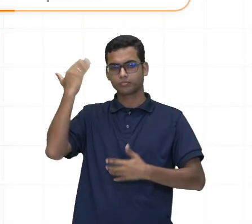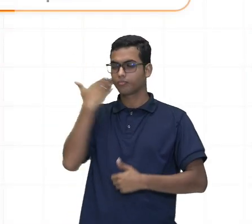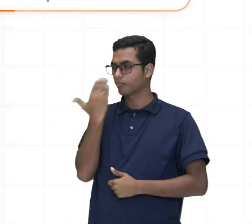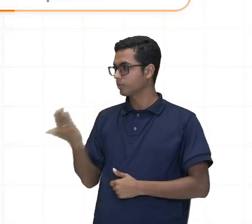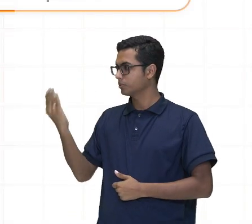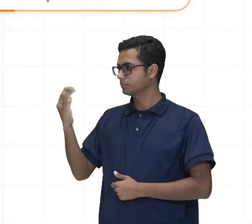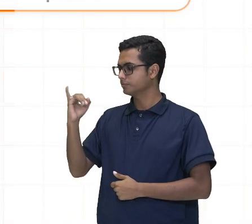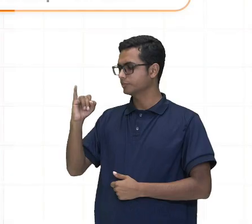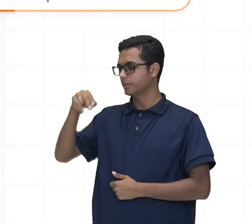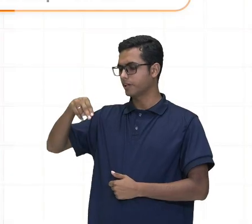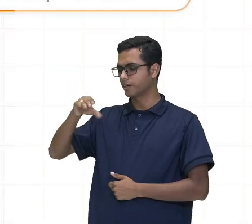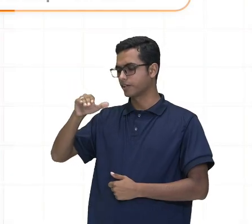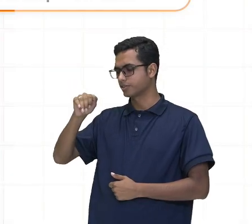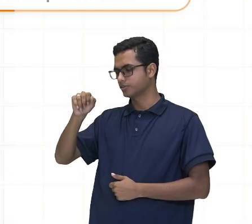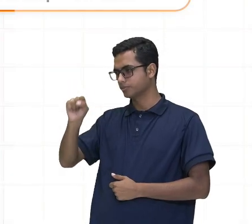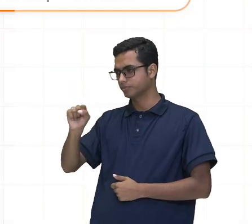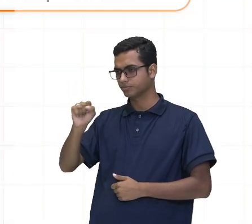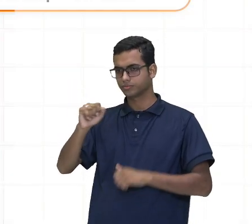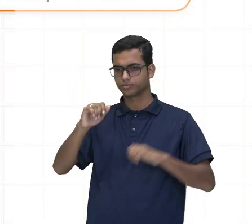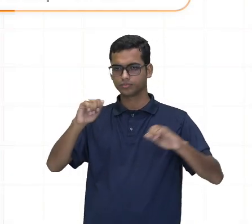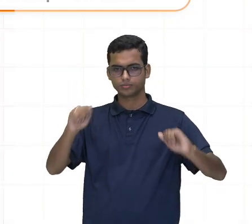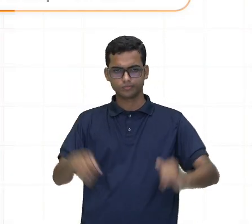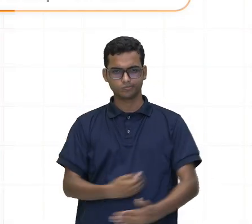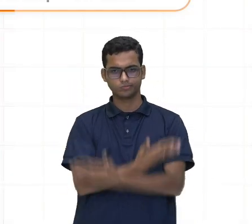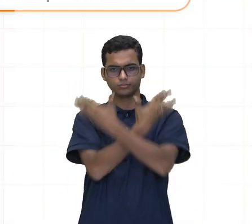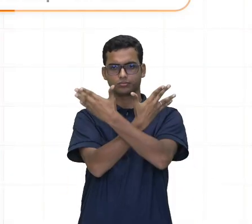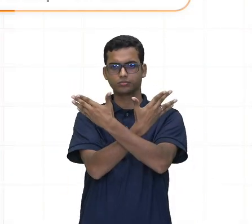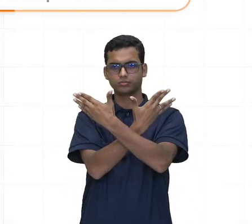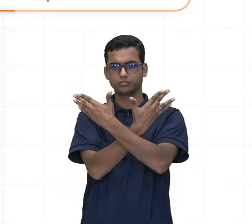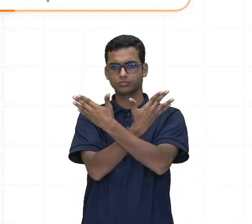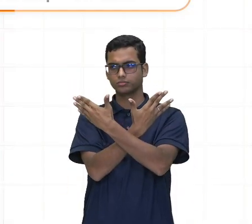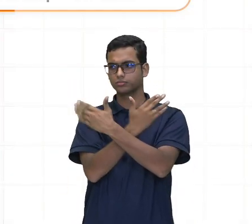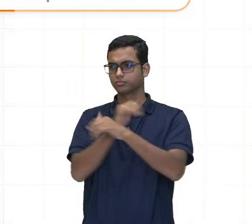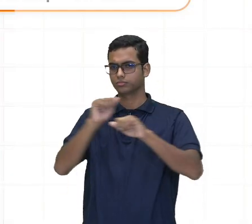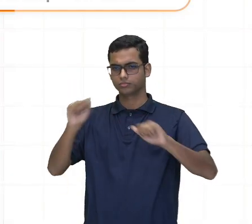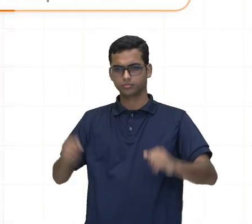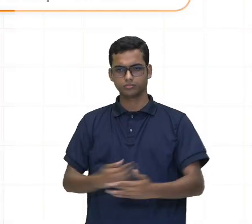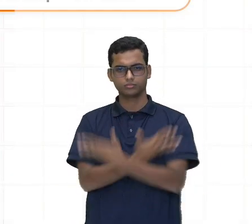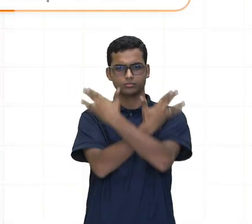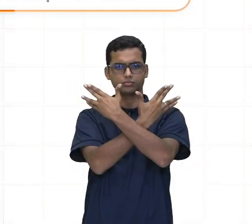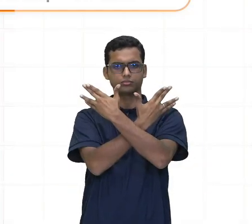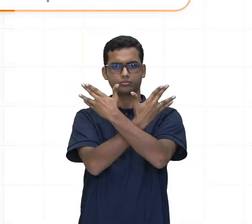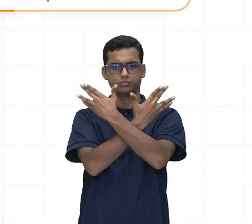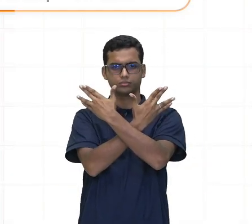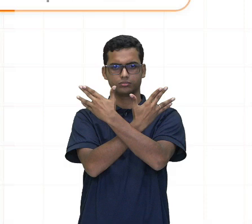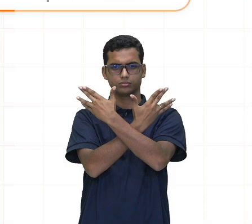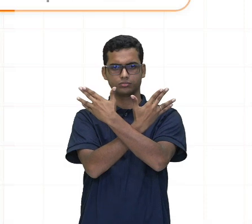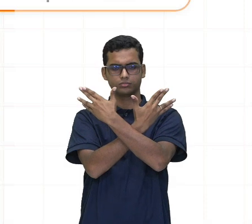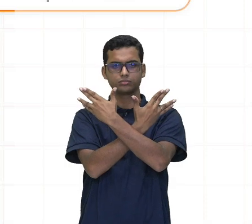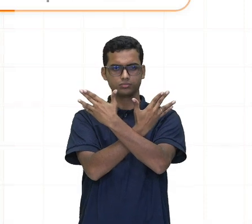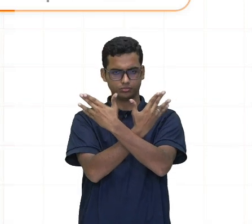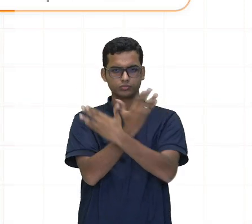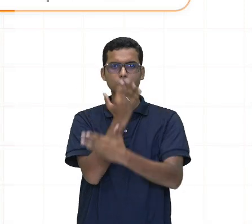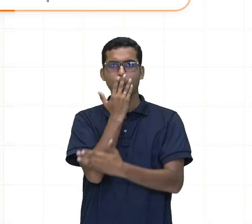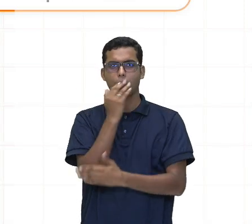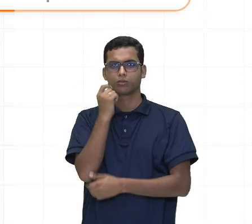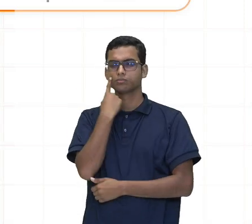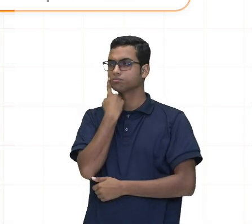Eles se localizam na América do Sul, observem essa região em amarelo, é justamente a